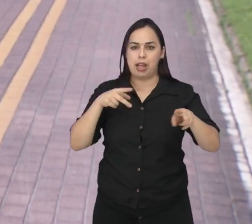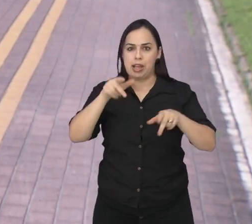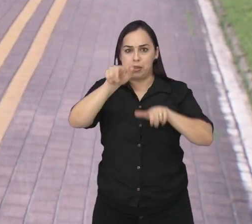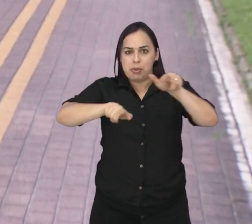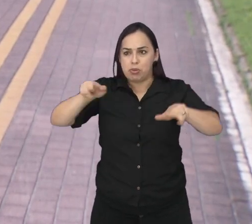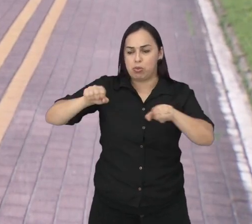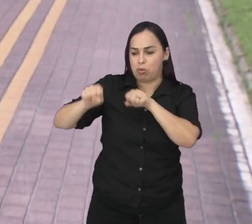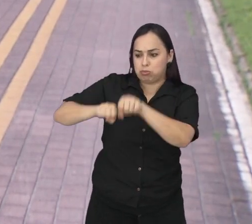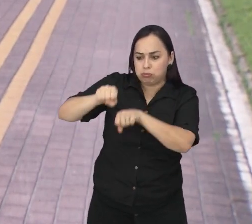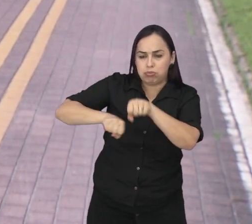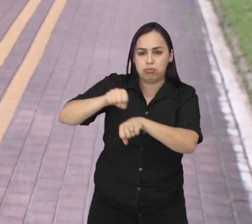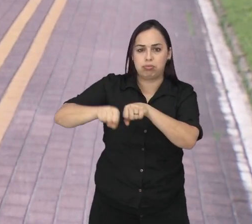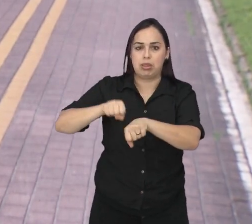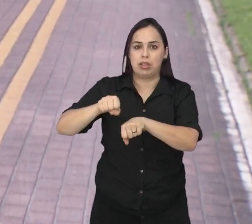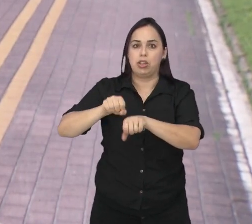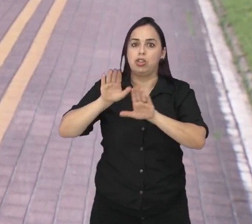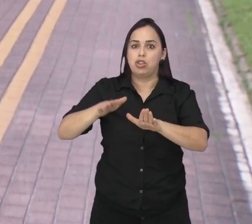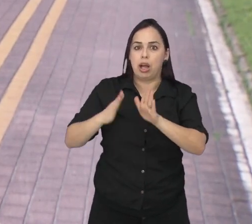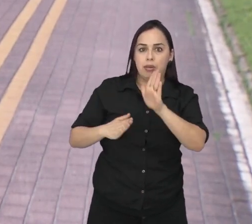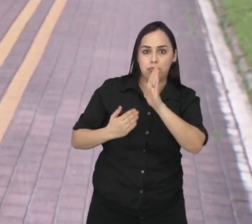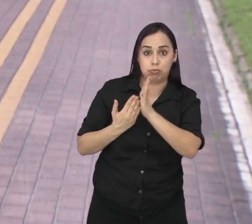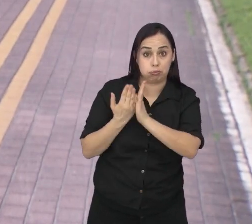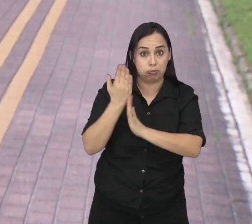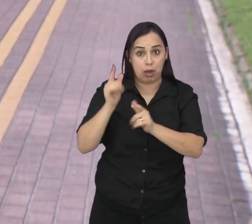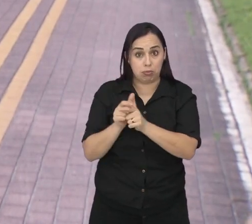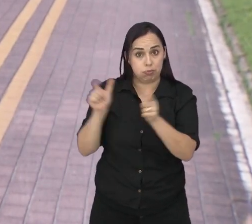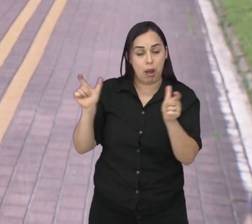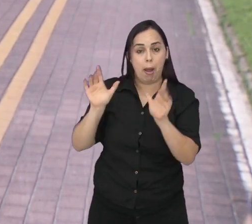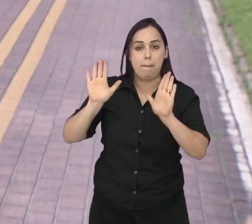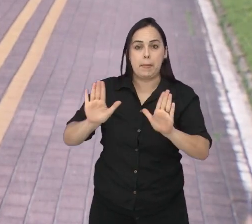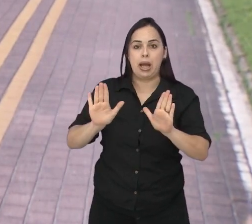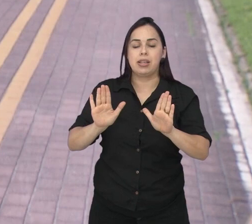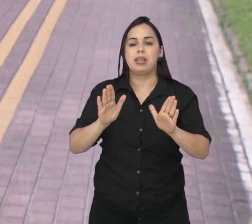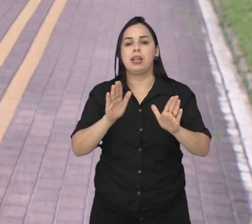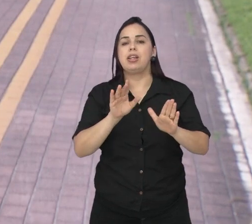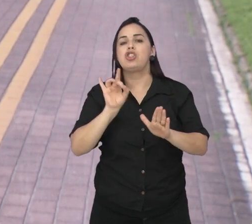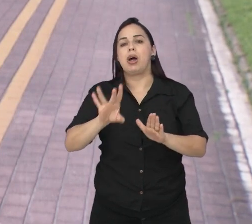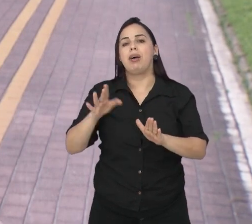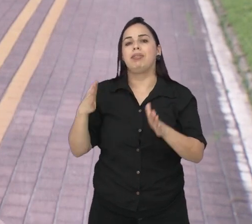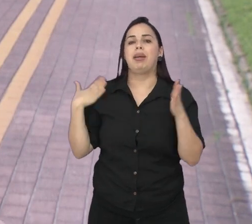bicicleta. Já aumentou bastante o número de ciclistas, mas na questão do lazer, né?